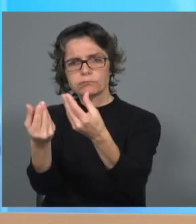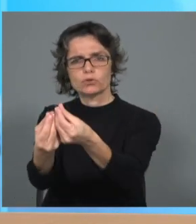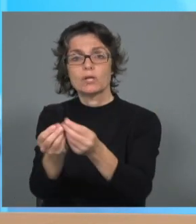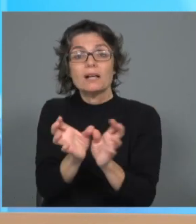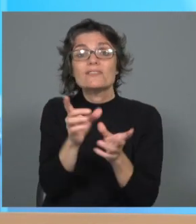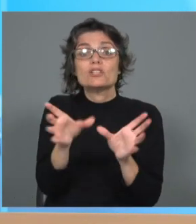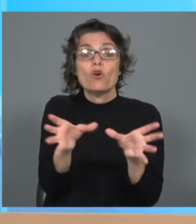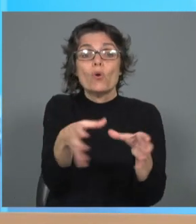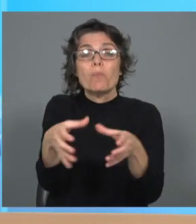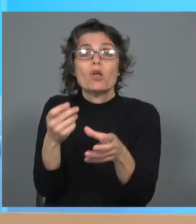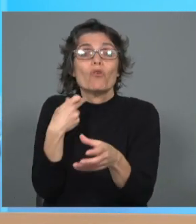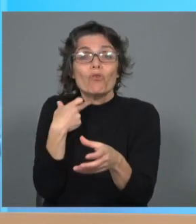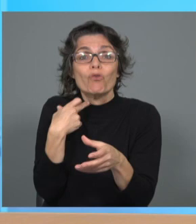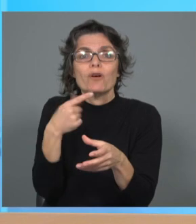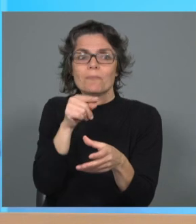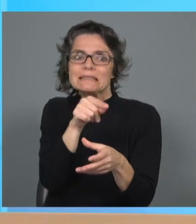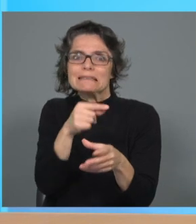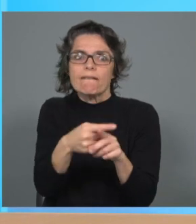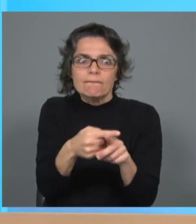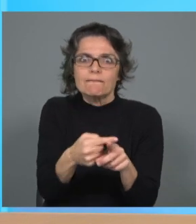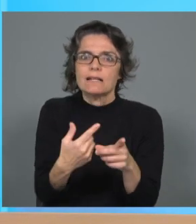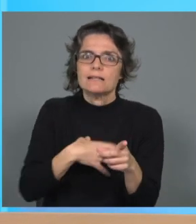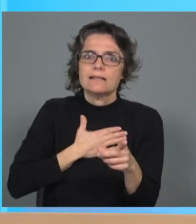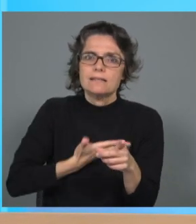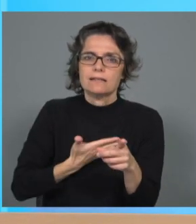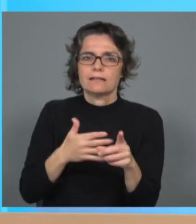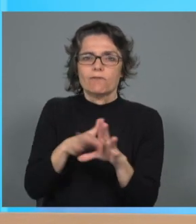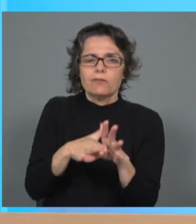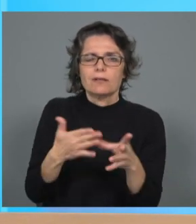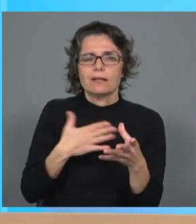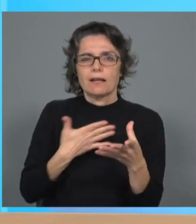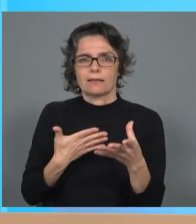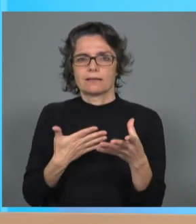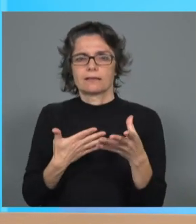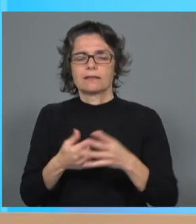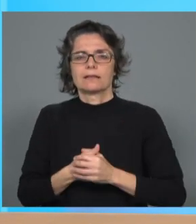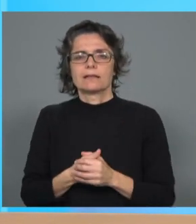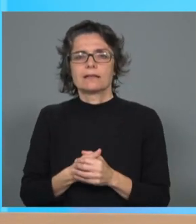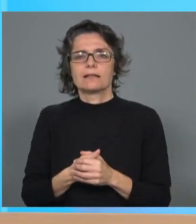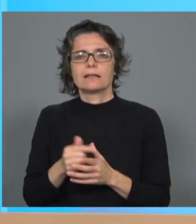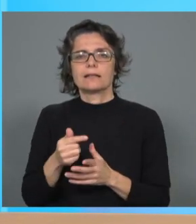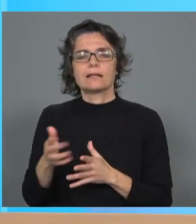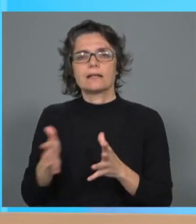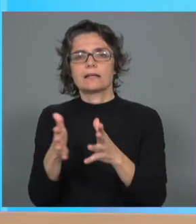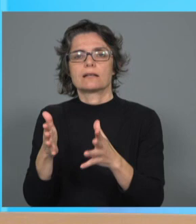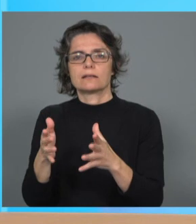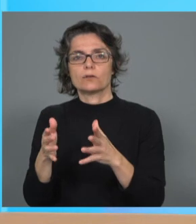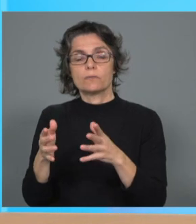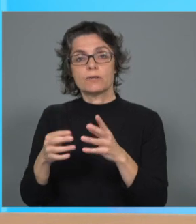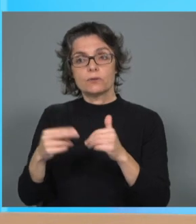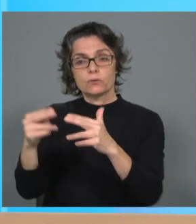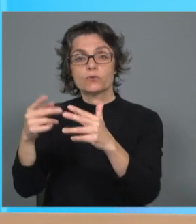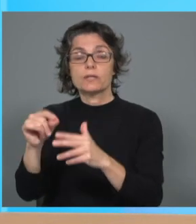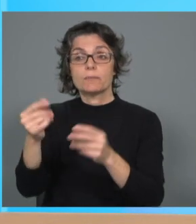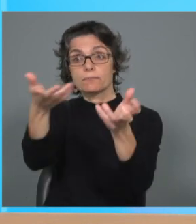comunidades, mas que estão sinceramente envolvidas na vivência deste caminho e também na preparação que será o